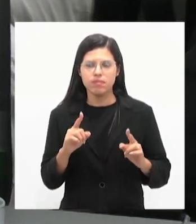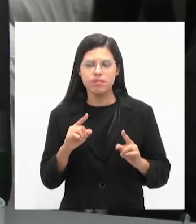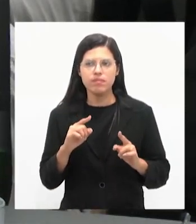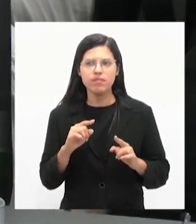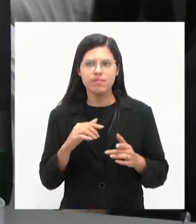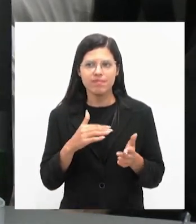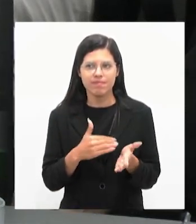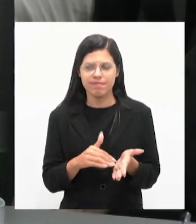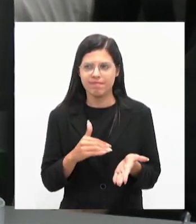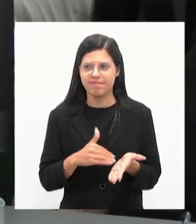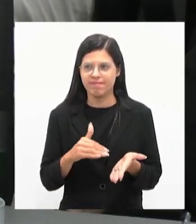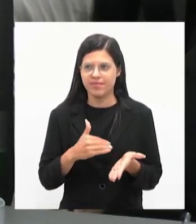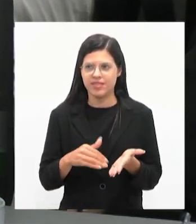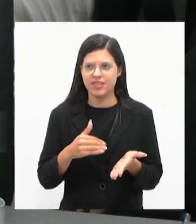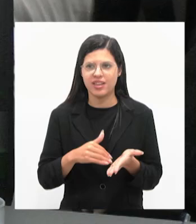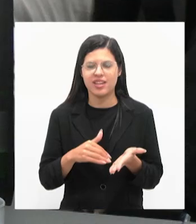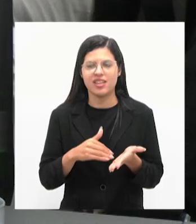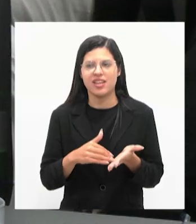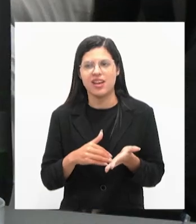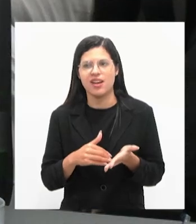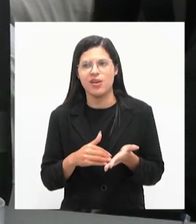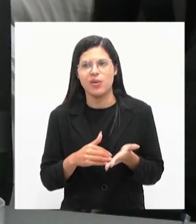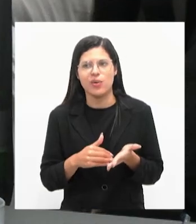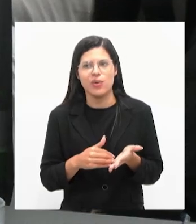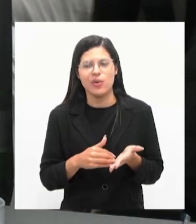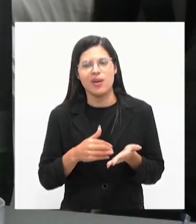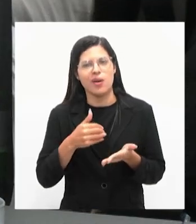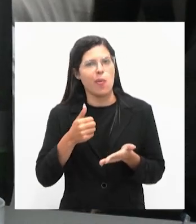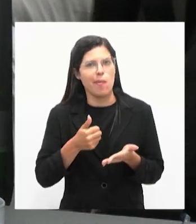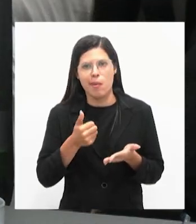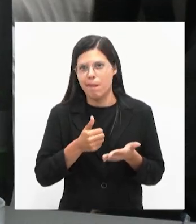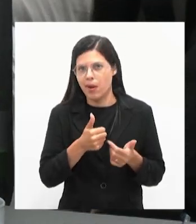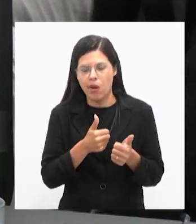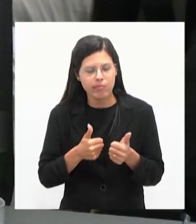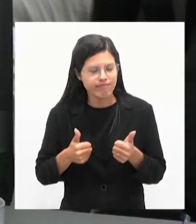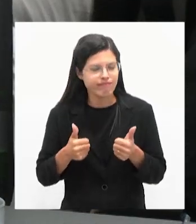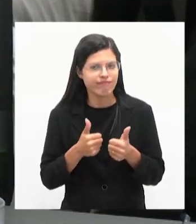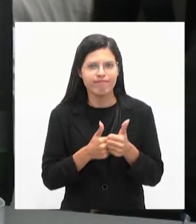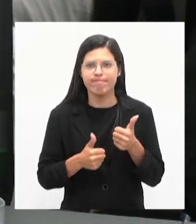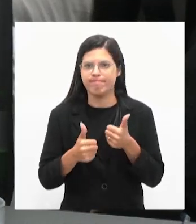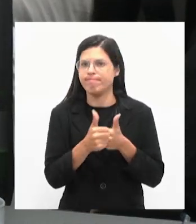o deputado Rodrigo falou também, agradeço as palavras do deputado Rodrigo Amorim.